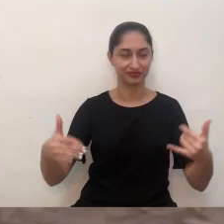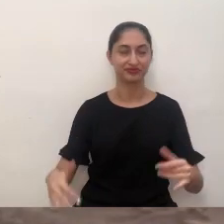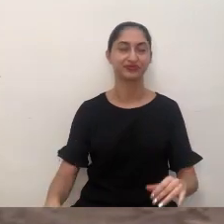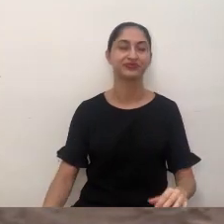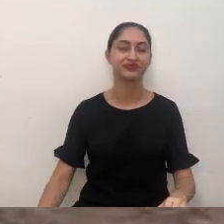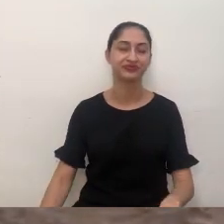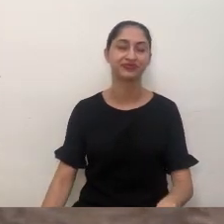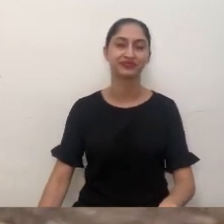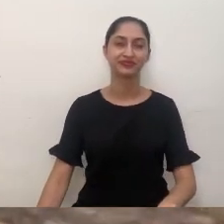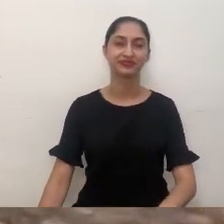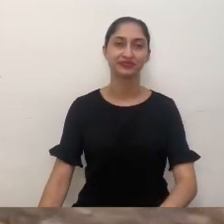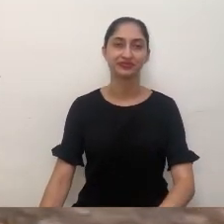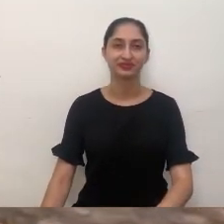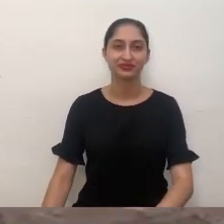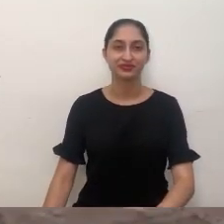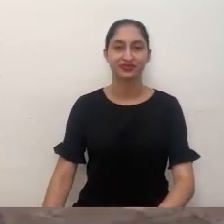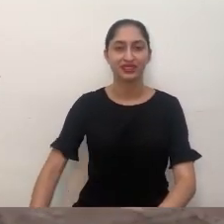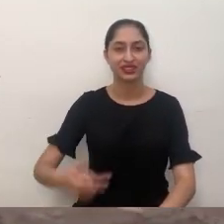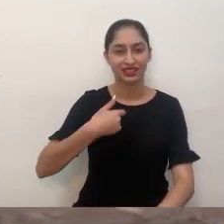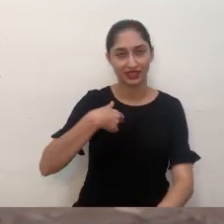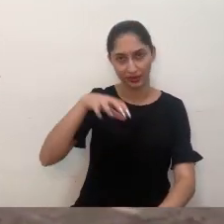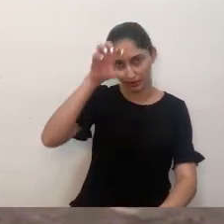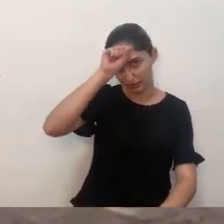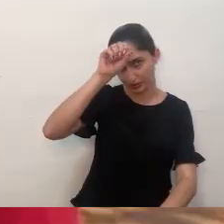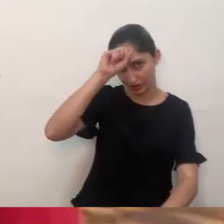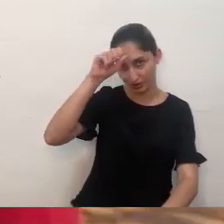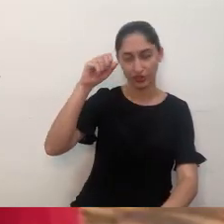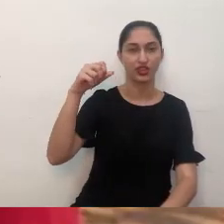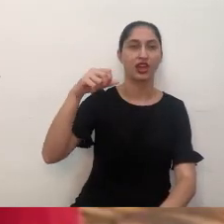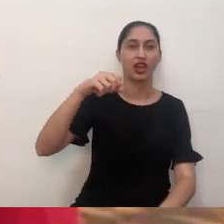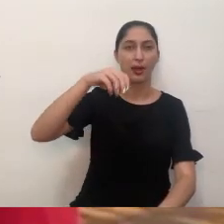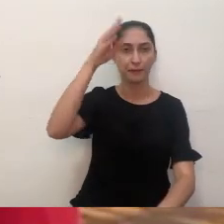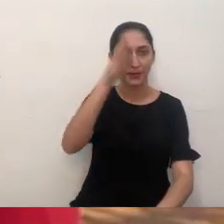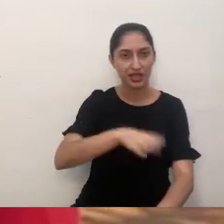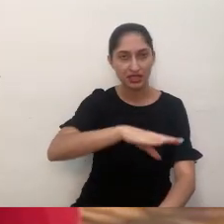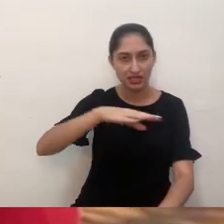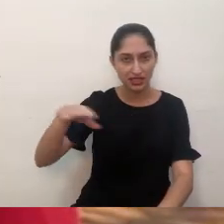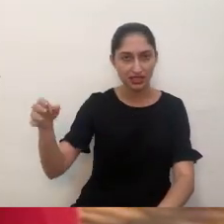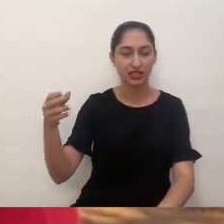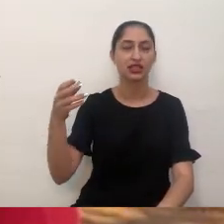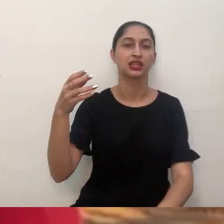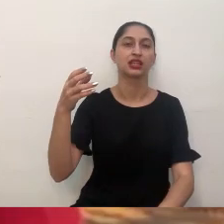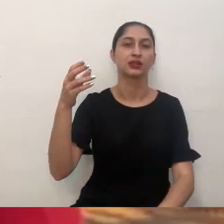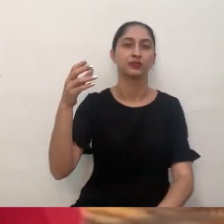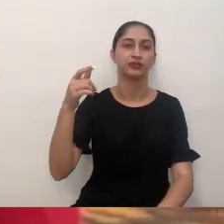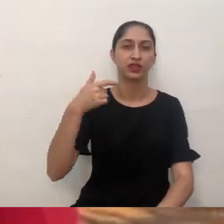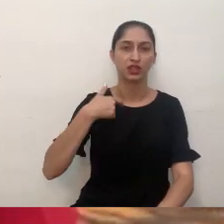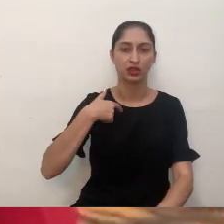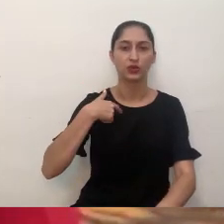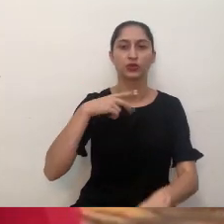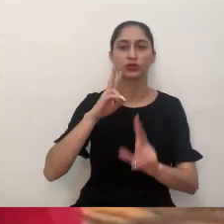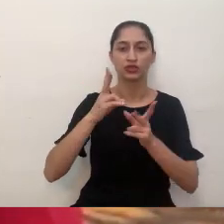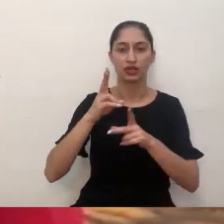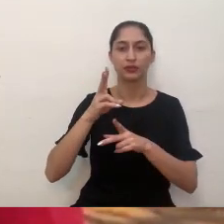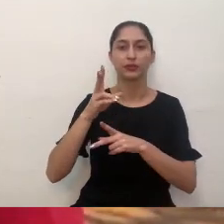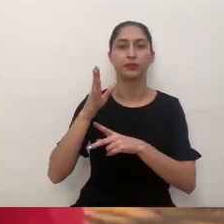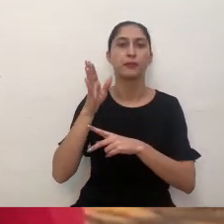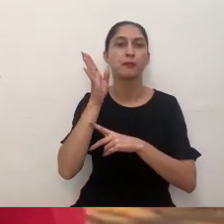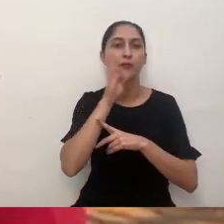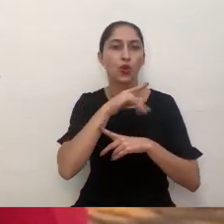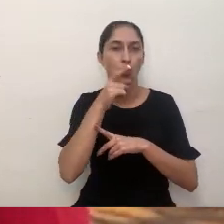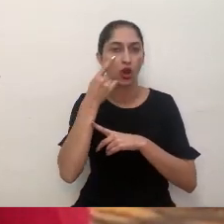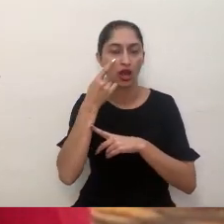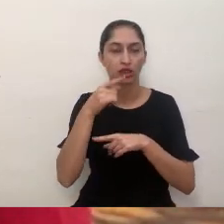E eu podia benzer com uma velha que chamava Orida. É, porque eu curo de olhada e de quebranta. Se a gente benzer